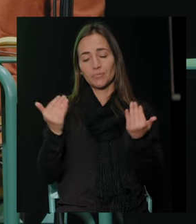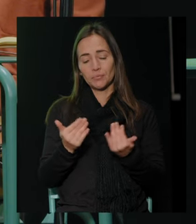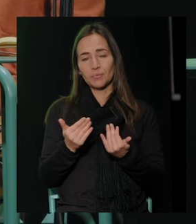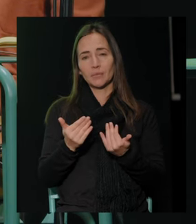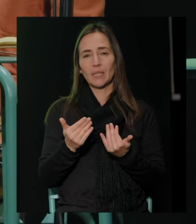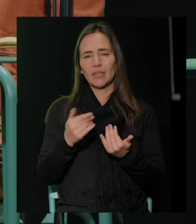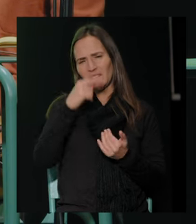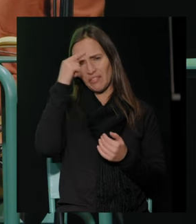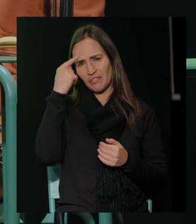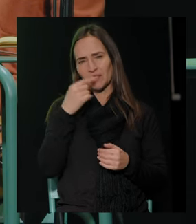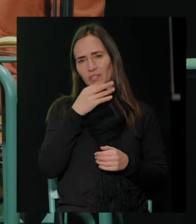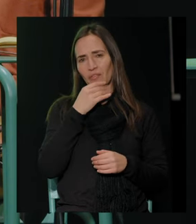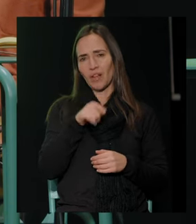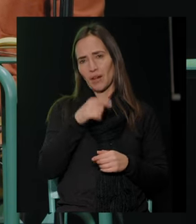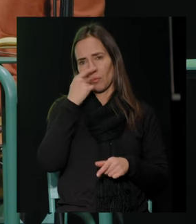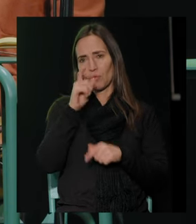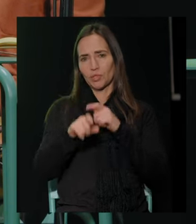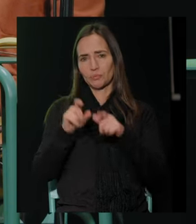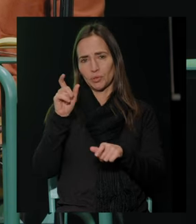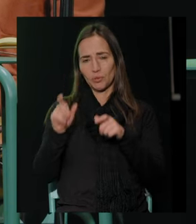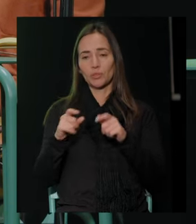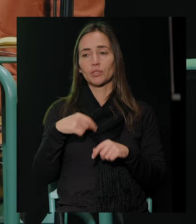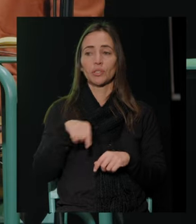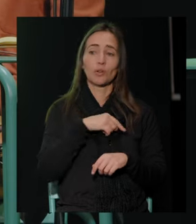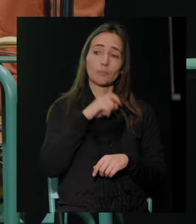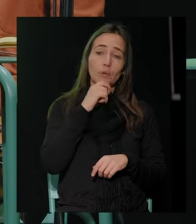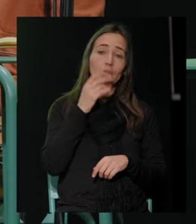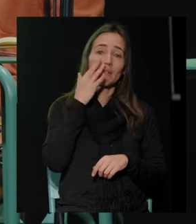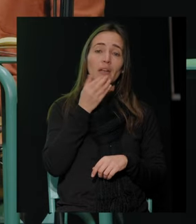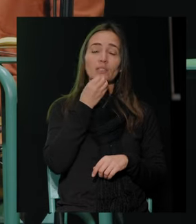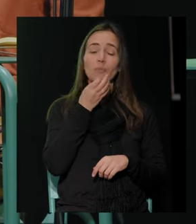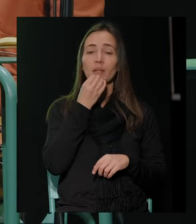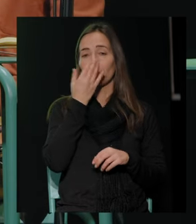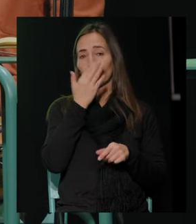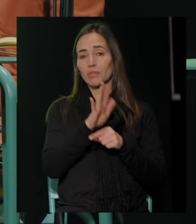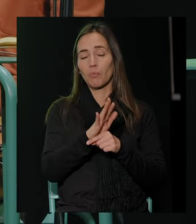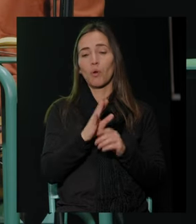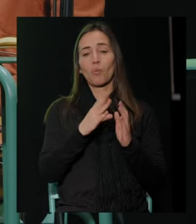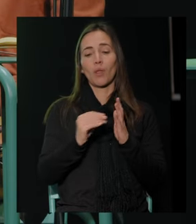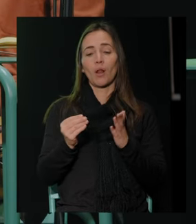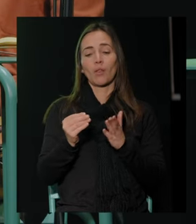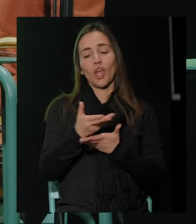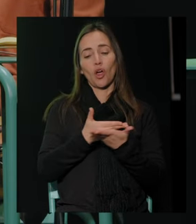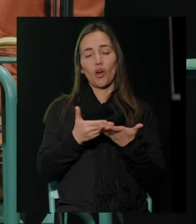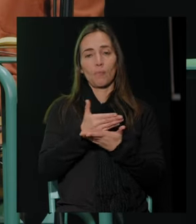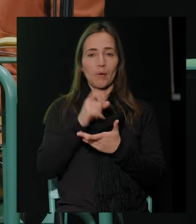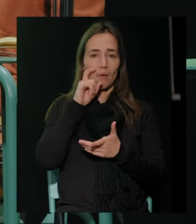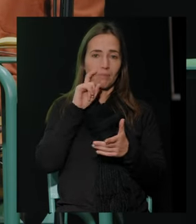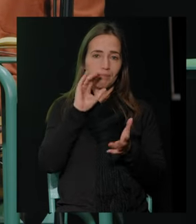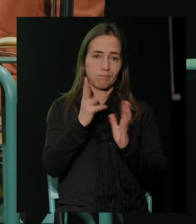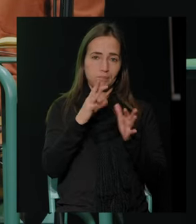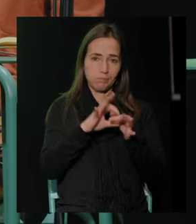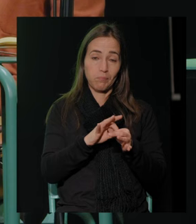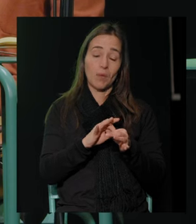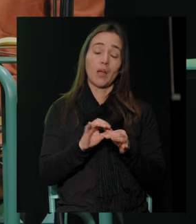ainda de falar com as pessoas, e temos de tentar explicar, por exemplo, os modelos da economia ecológica, em que, obviamente, o planeta